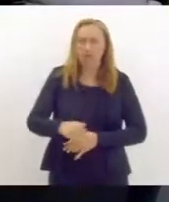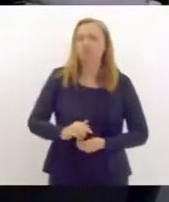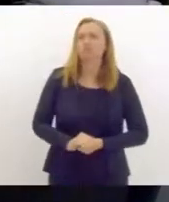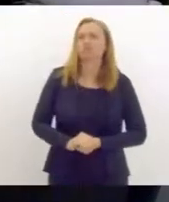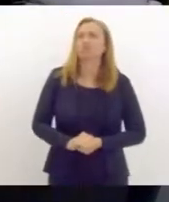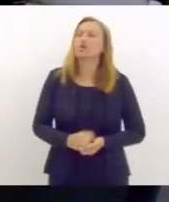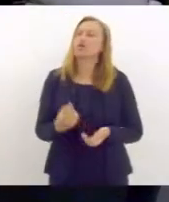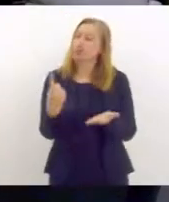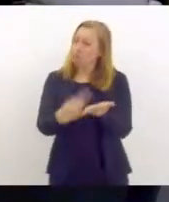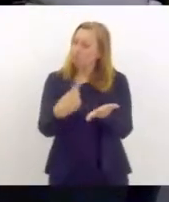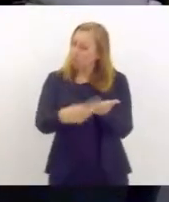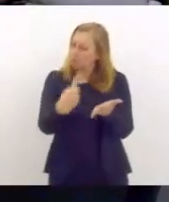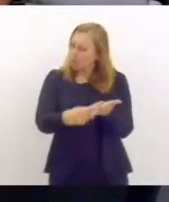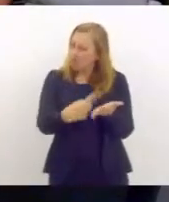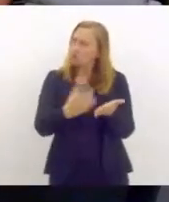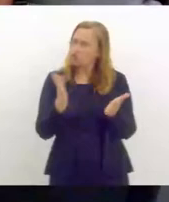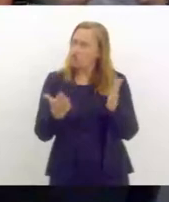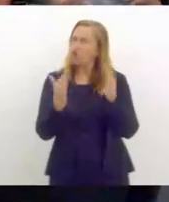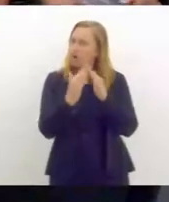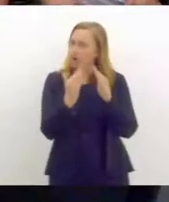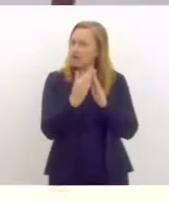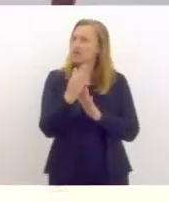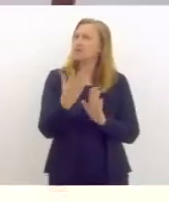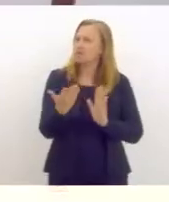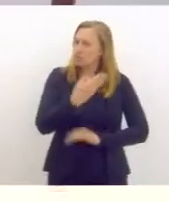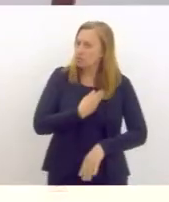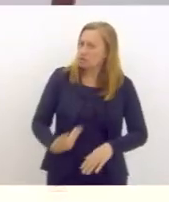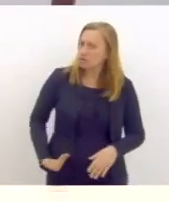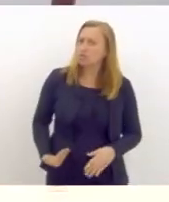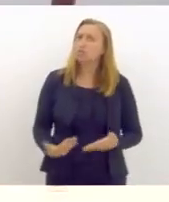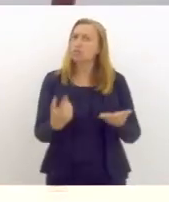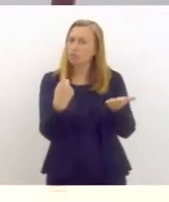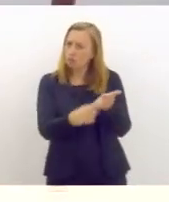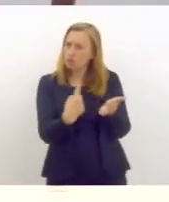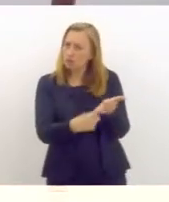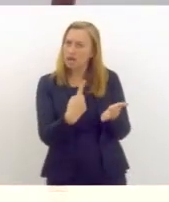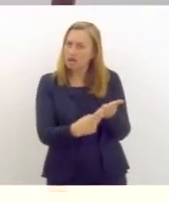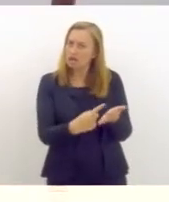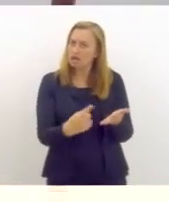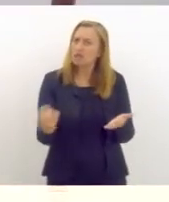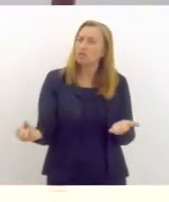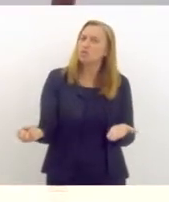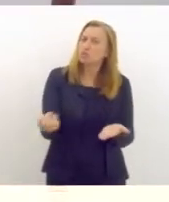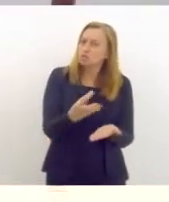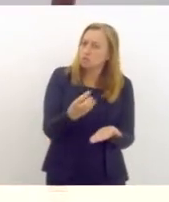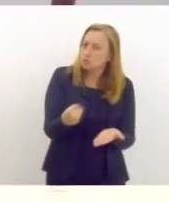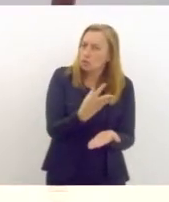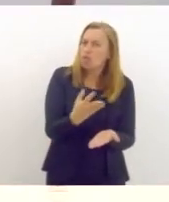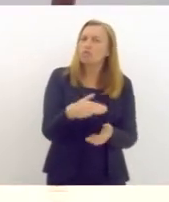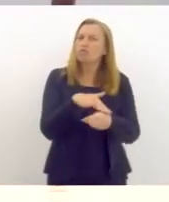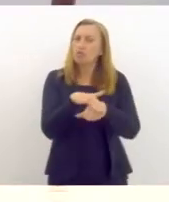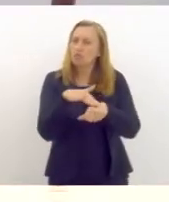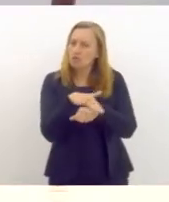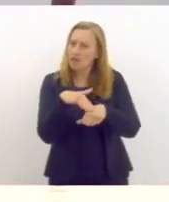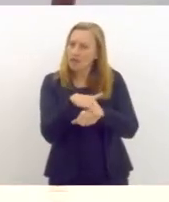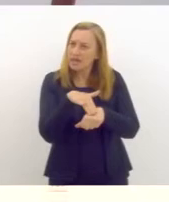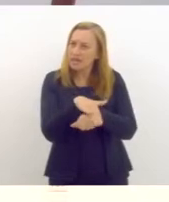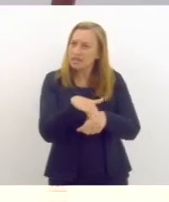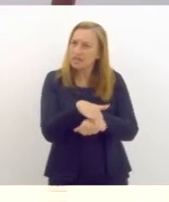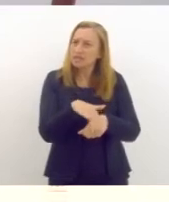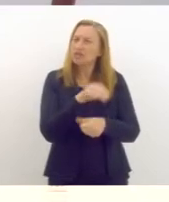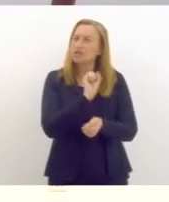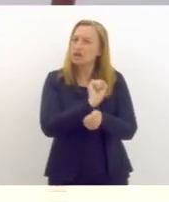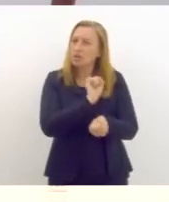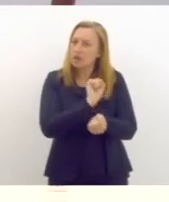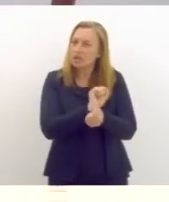isso foi combinado com a Casa Civil foi combinado com a Casa Civil que nós faríamos uma nova rodada de conversas eu tive que